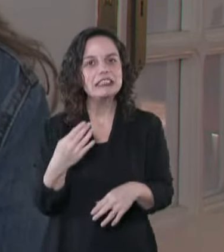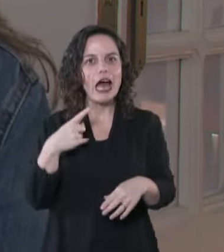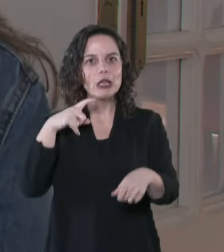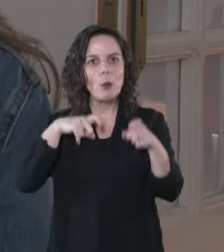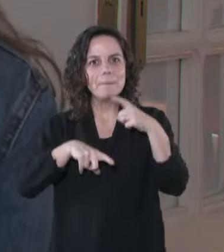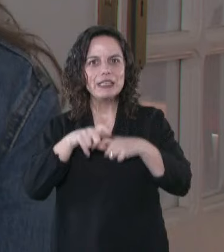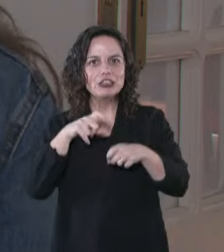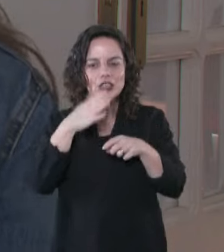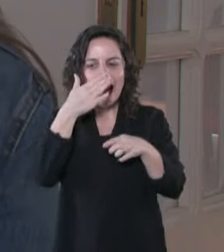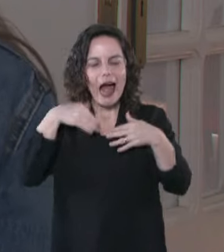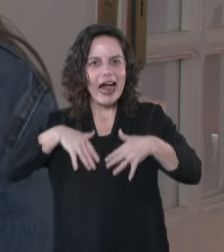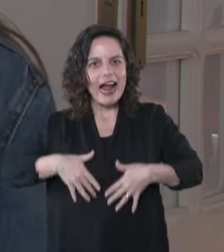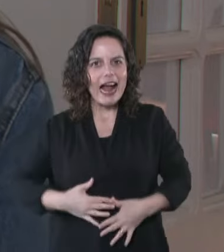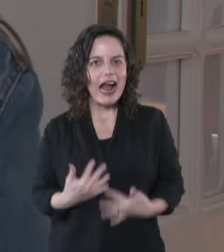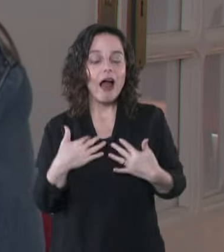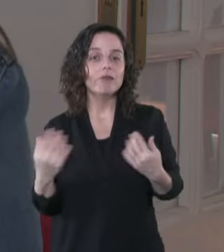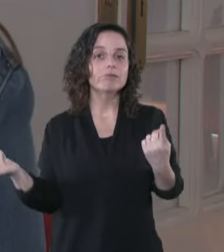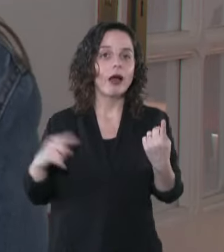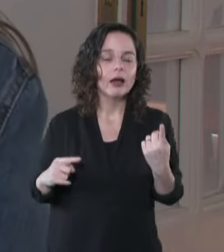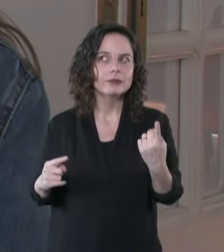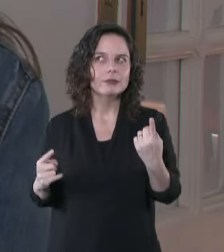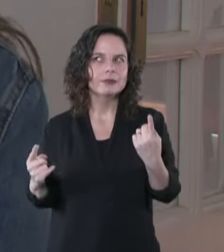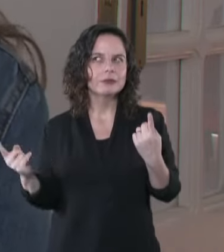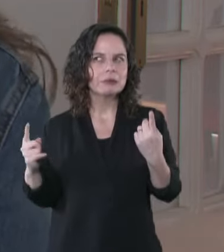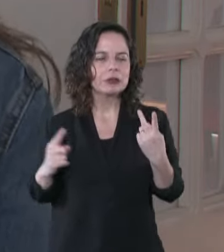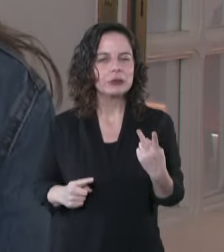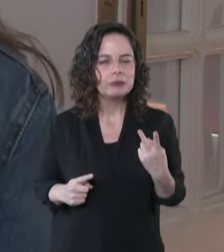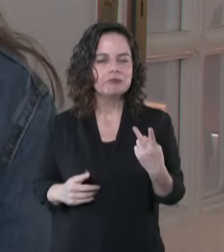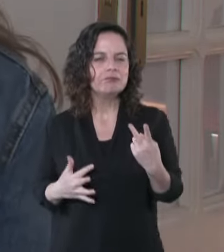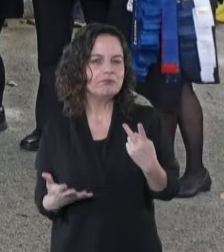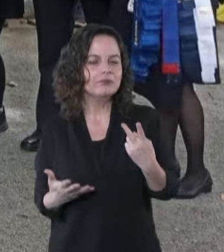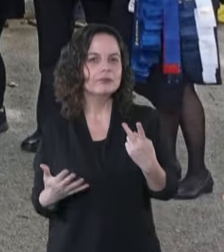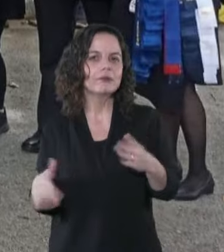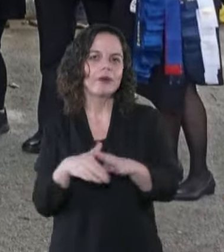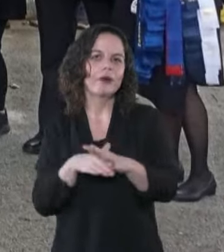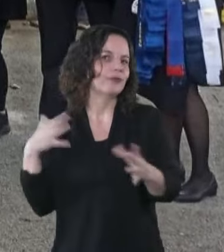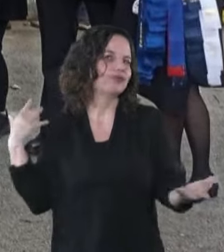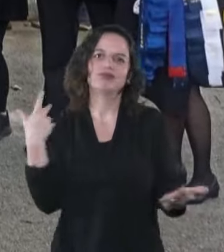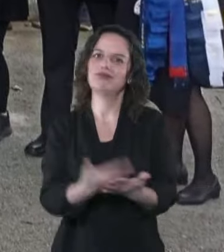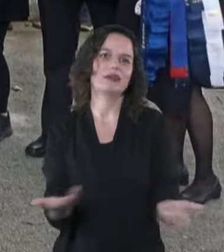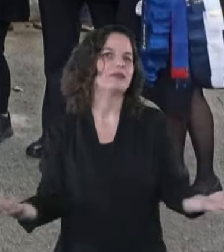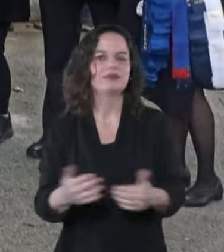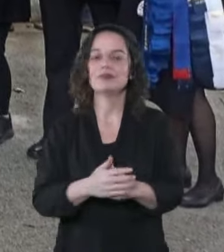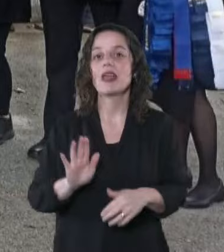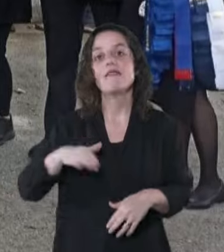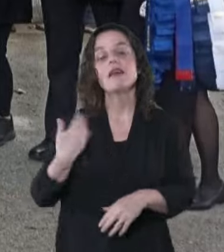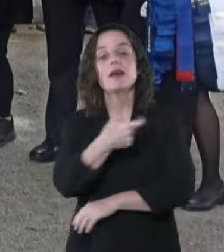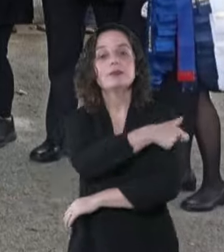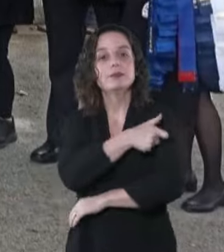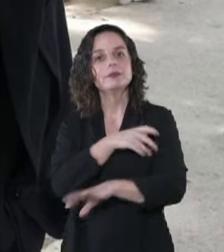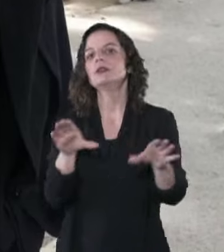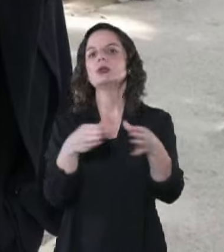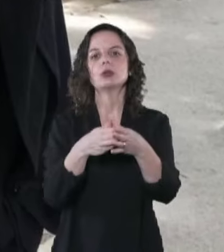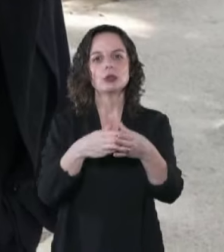fica. E vem uma vez, vem duas e começa a participar sempre. Tornou-se delegada do núcleo da